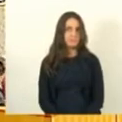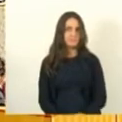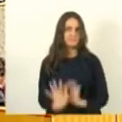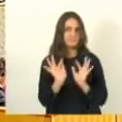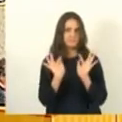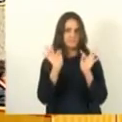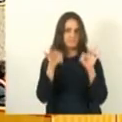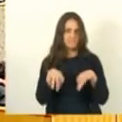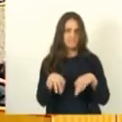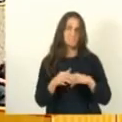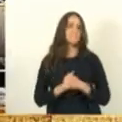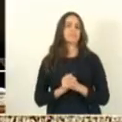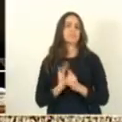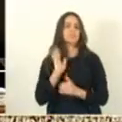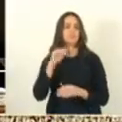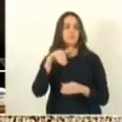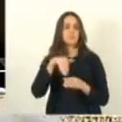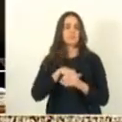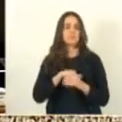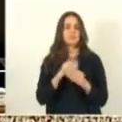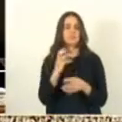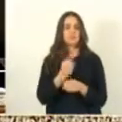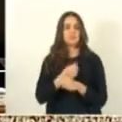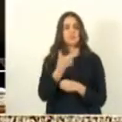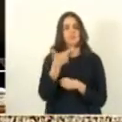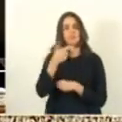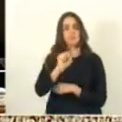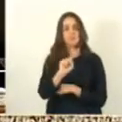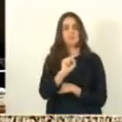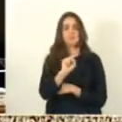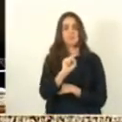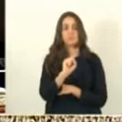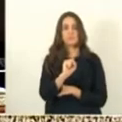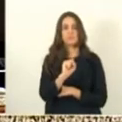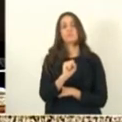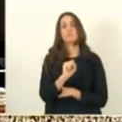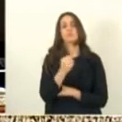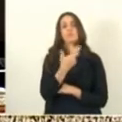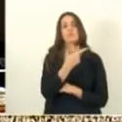Finalizado, então, o processo de votação, totalizando 28 votos, sendo